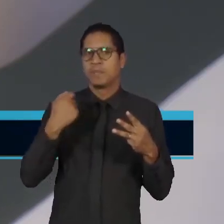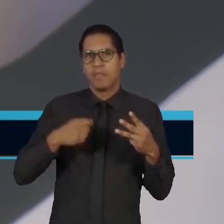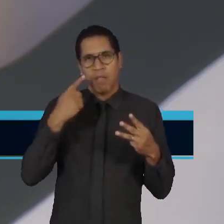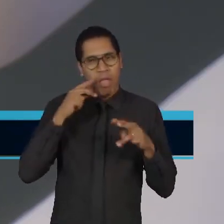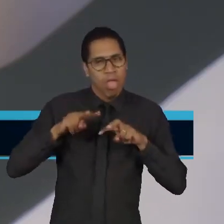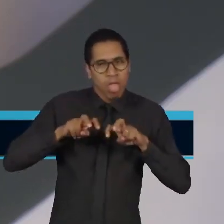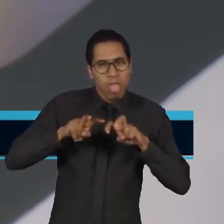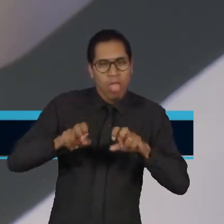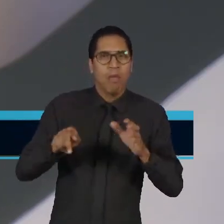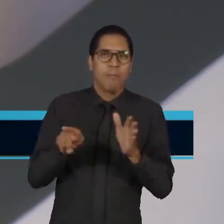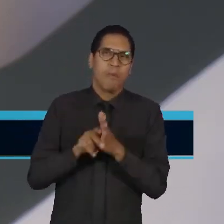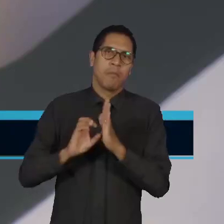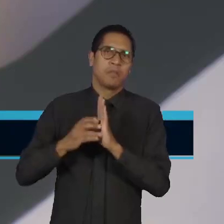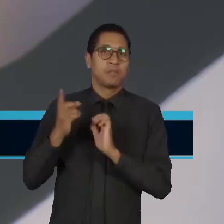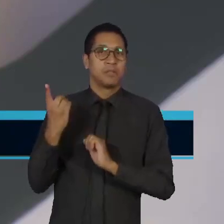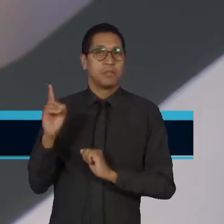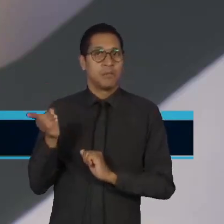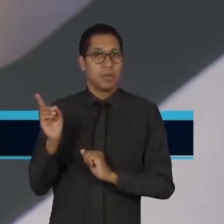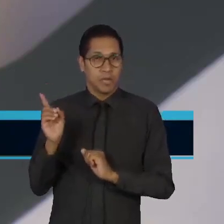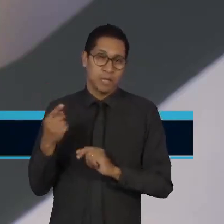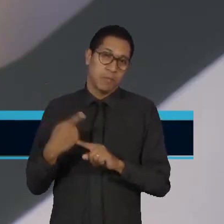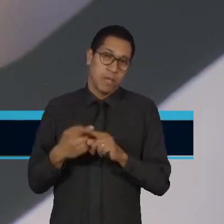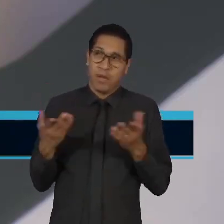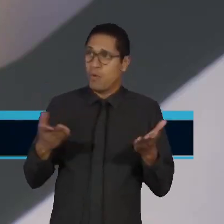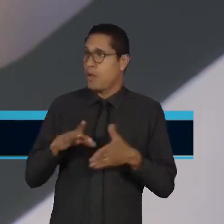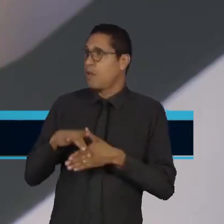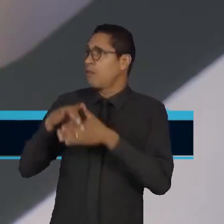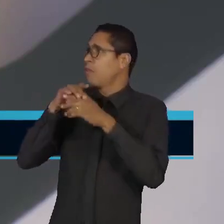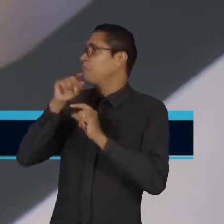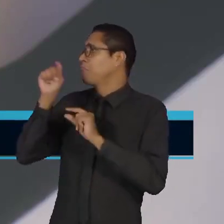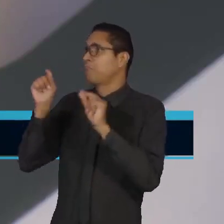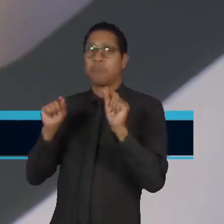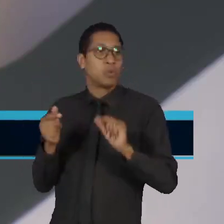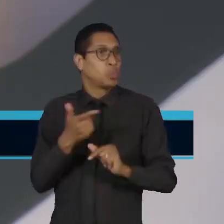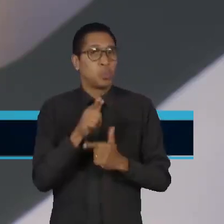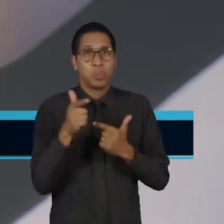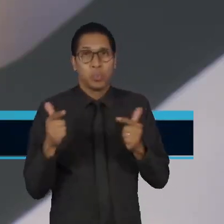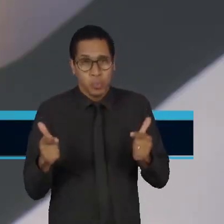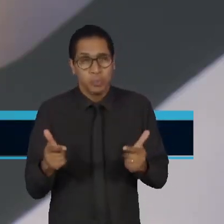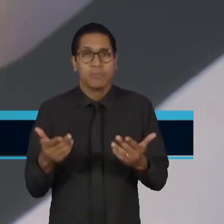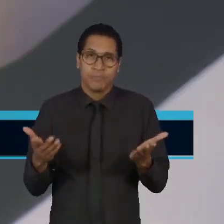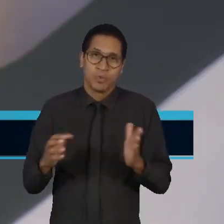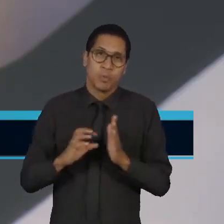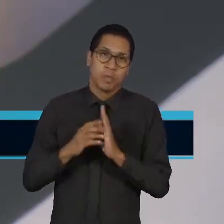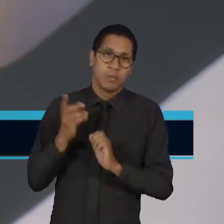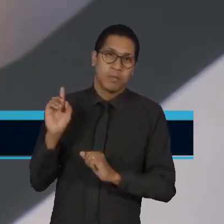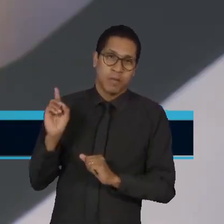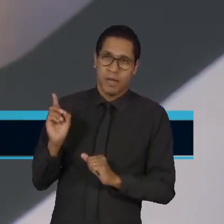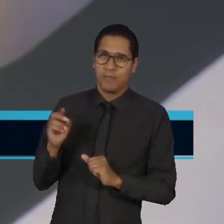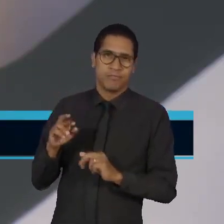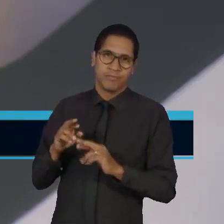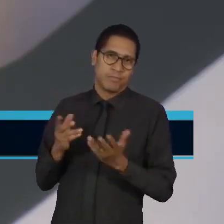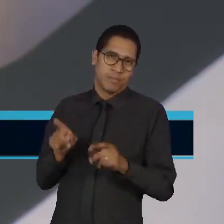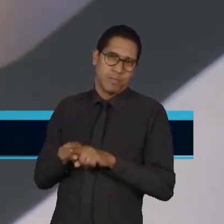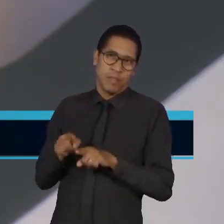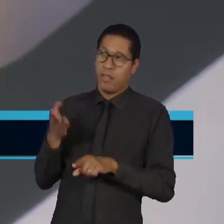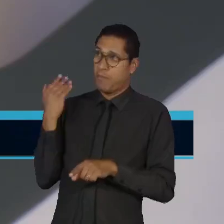análise do Partido Democrata, que perdeu as grandes lideranças também. Nem o Partido Democrata é o que foi no passado, e o